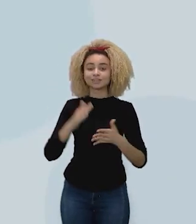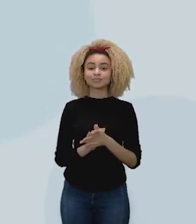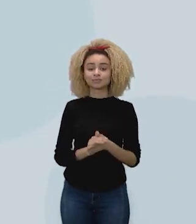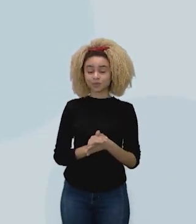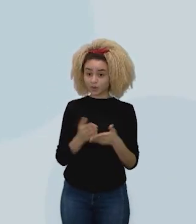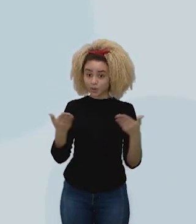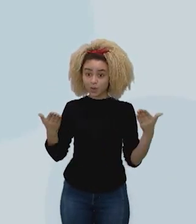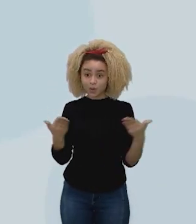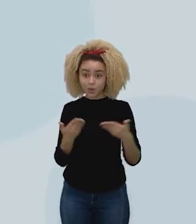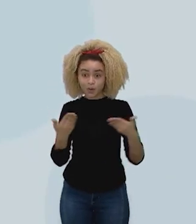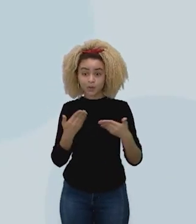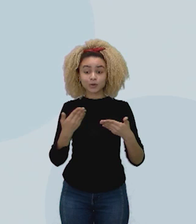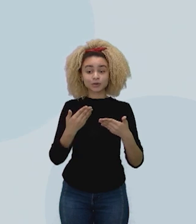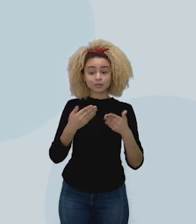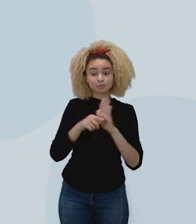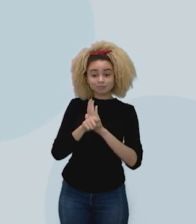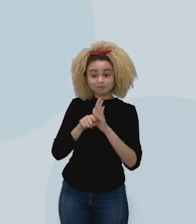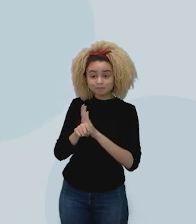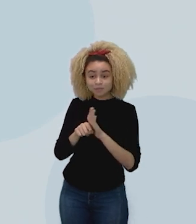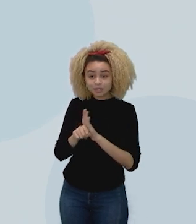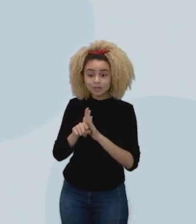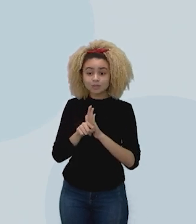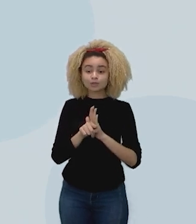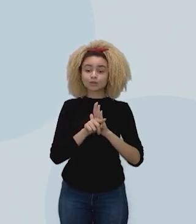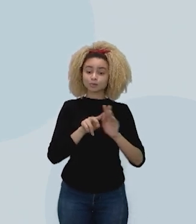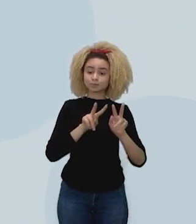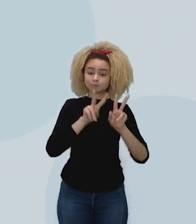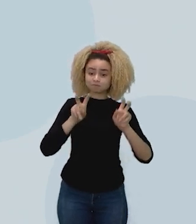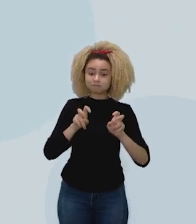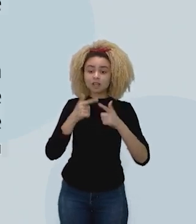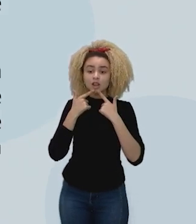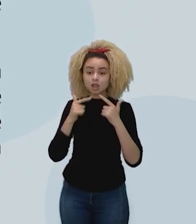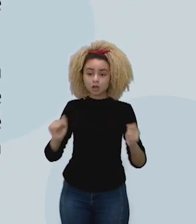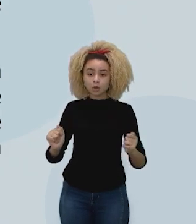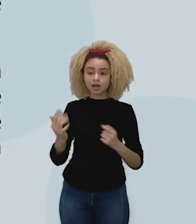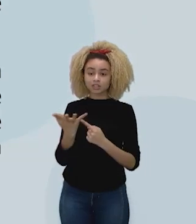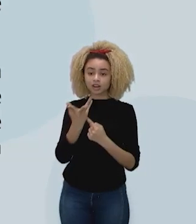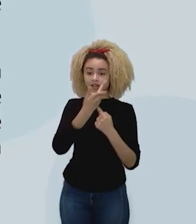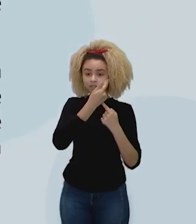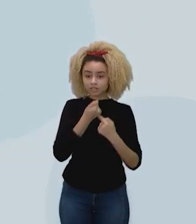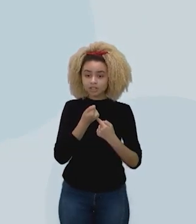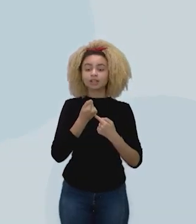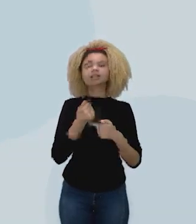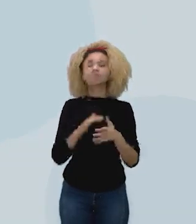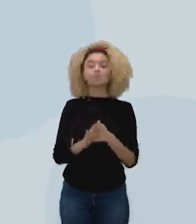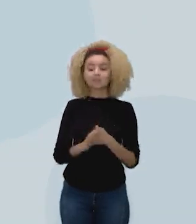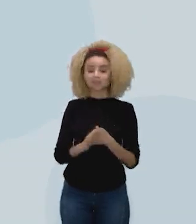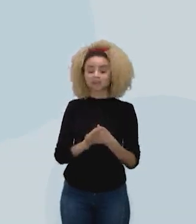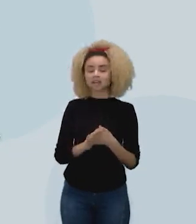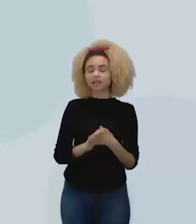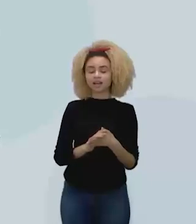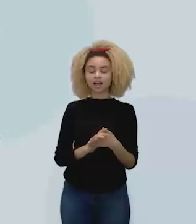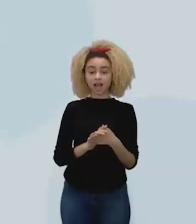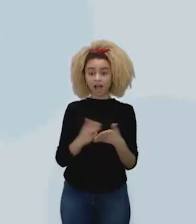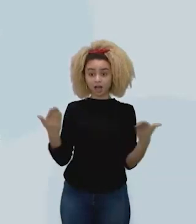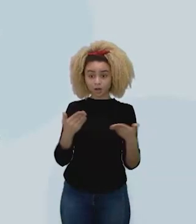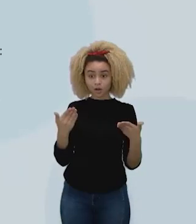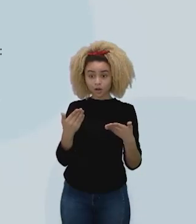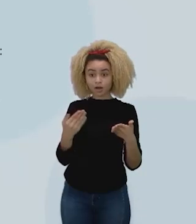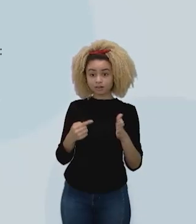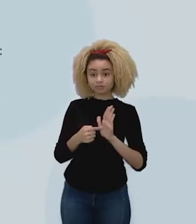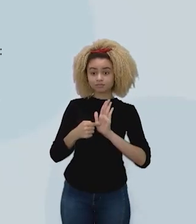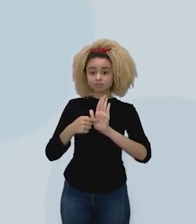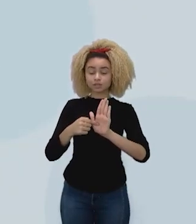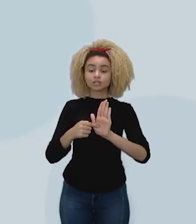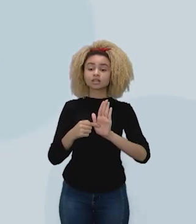gente investigou as potencialidades das relações entre linguagens artísticas, forma e conteúdo. Tá? E vai aparecer agora na tela para vocês um